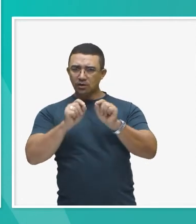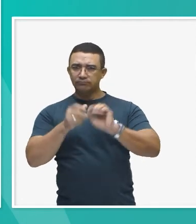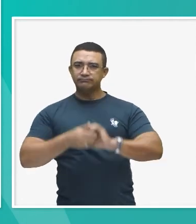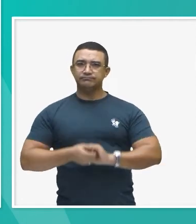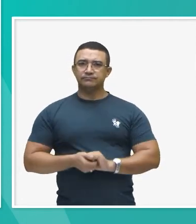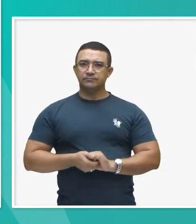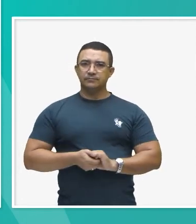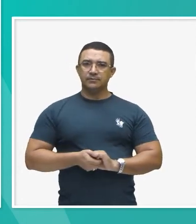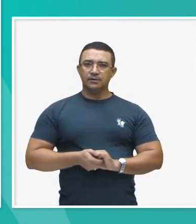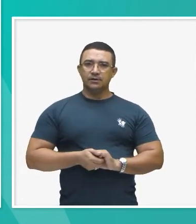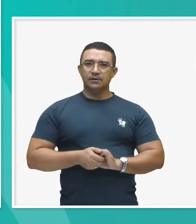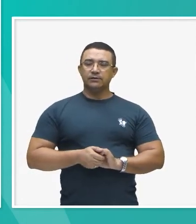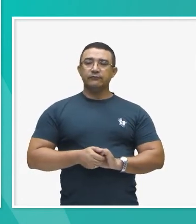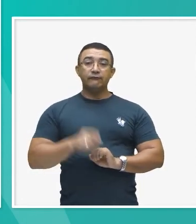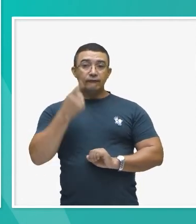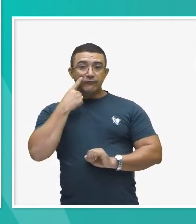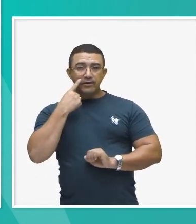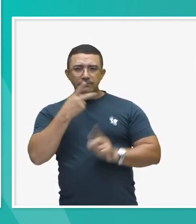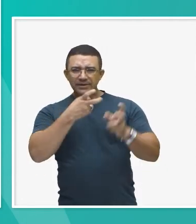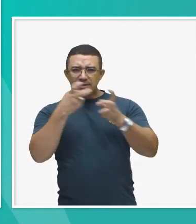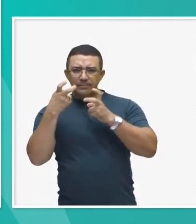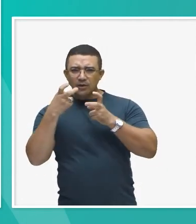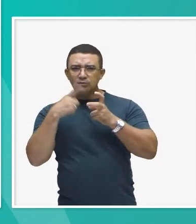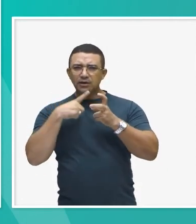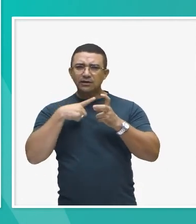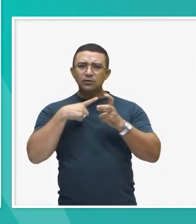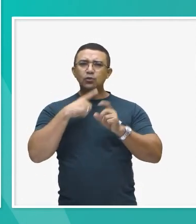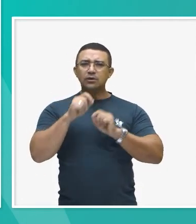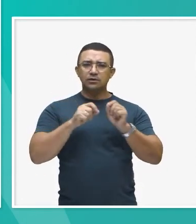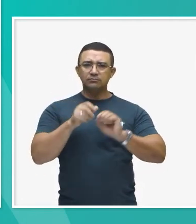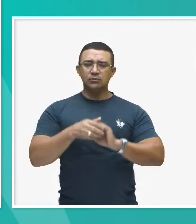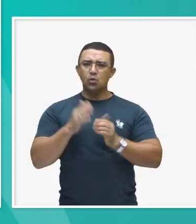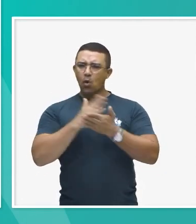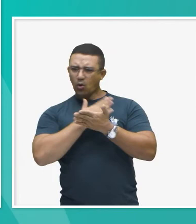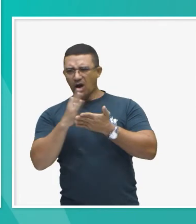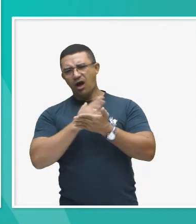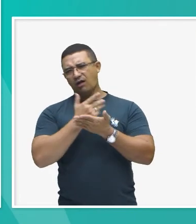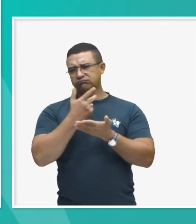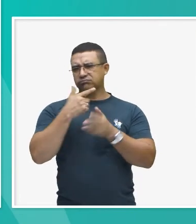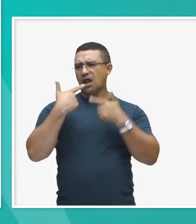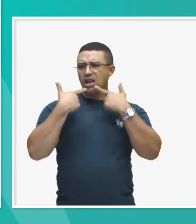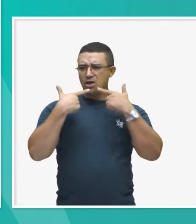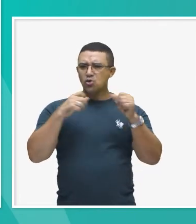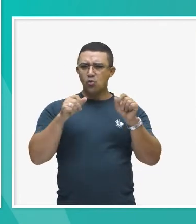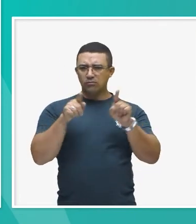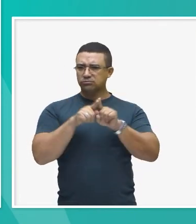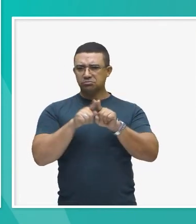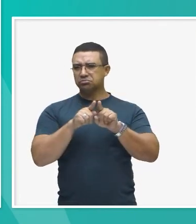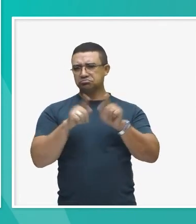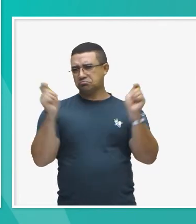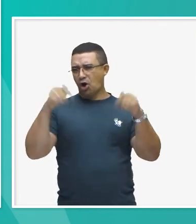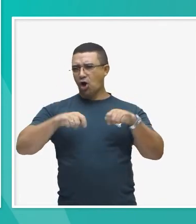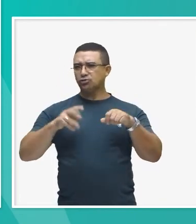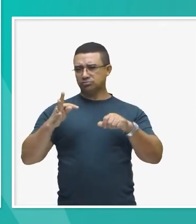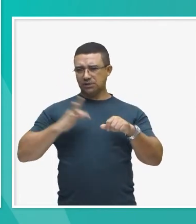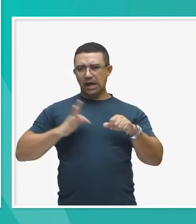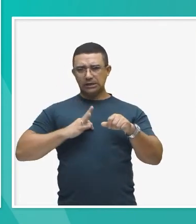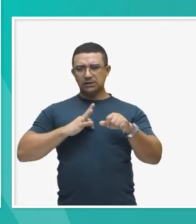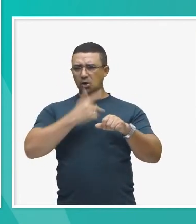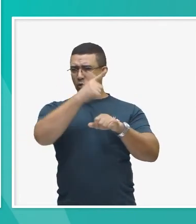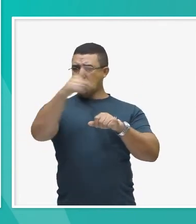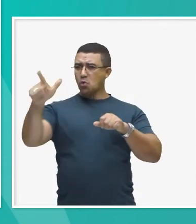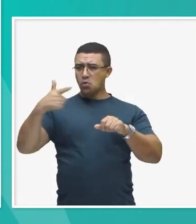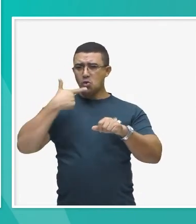vocês e um texto em inglês ou em qualquer um outro idioma, que também você pode utilizar essas técnicas de leitura para outros idiomas